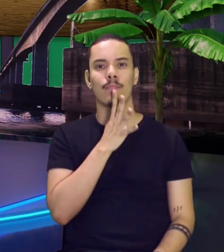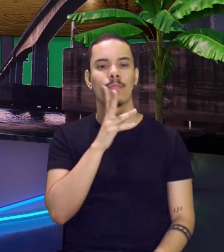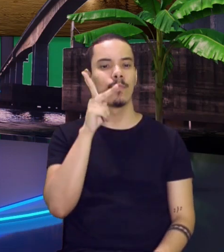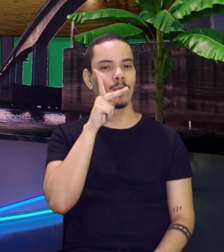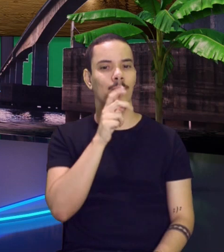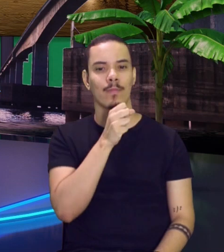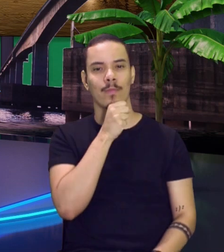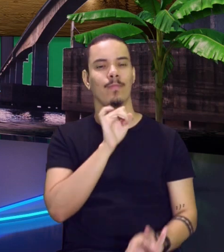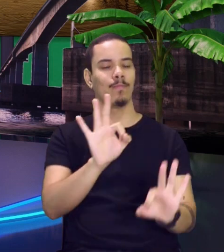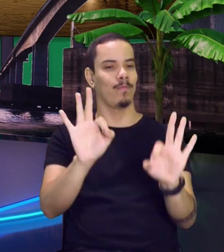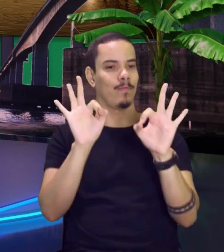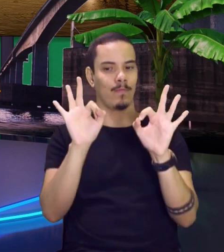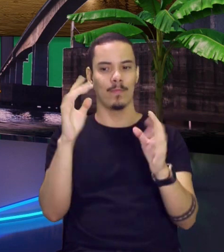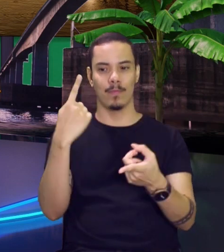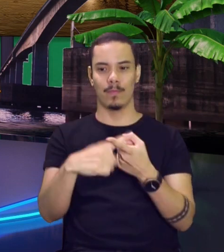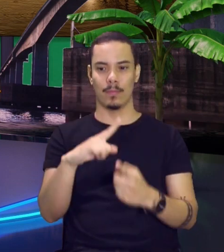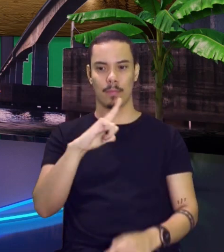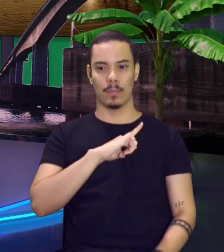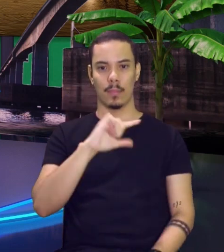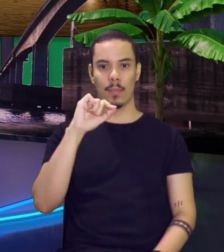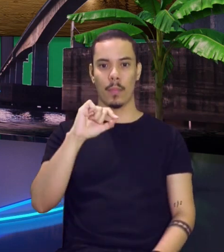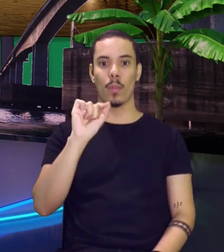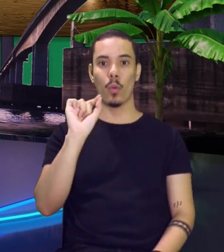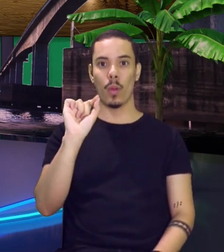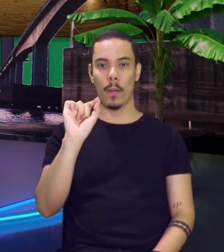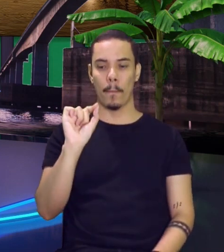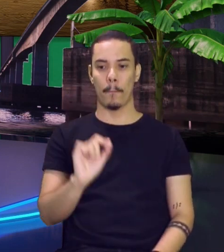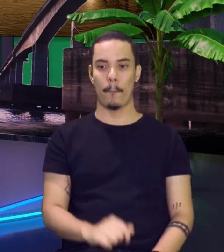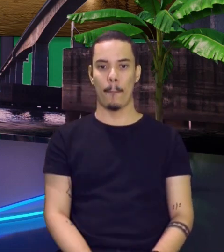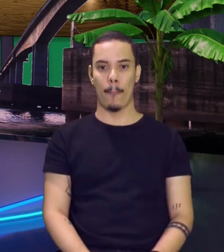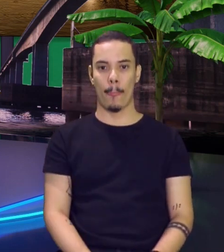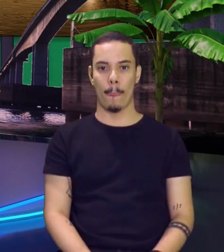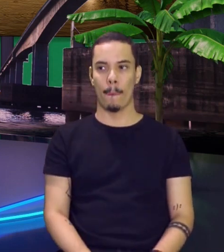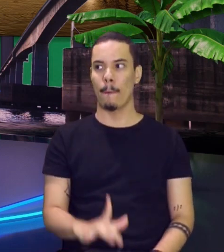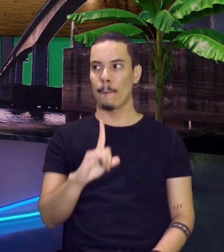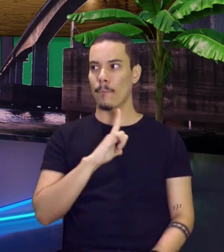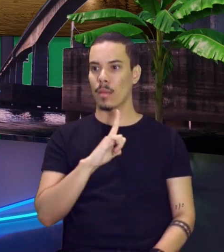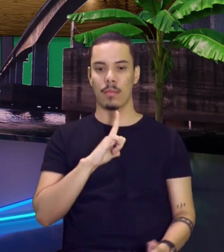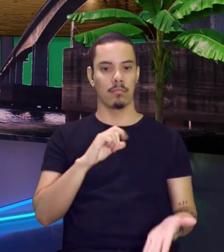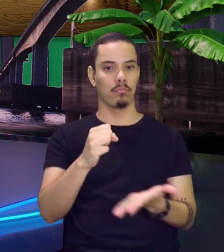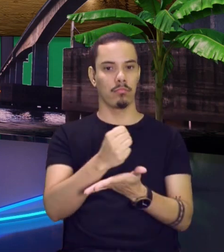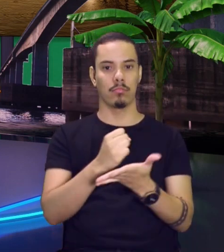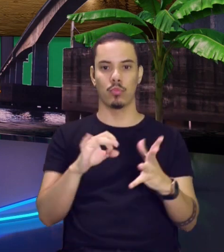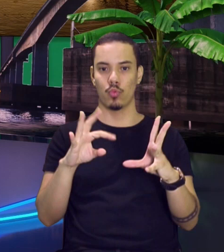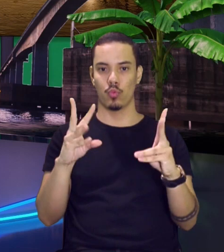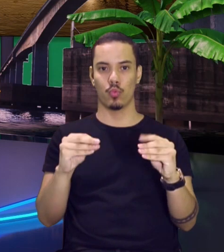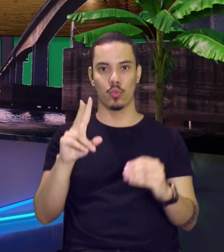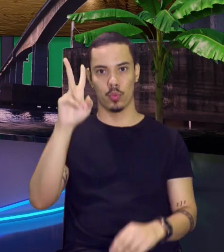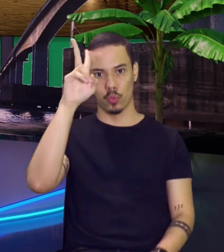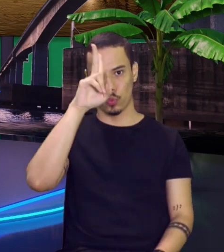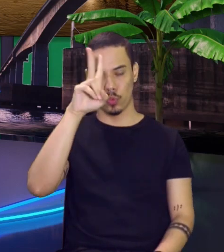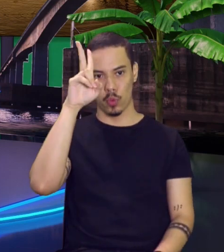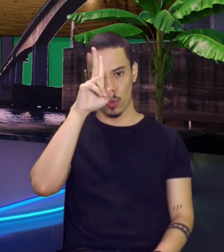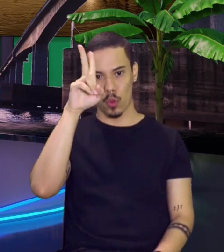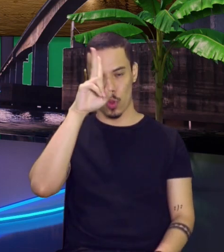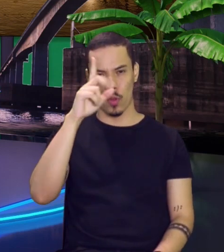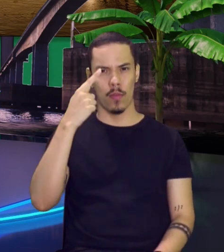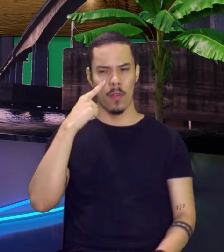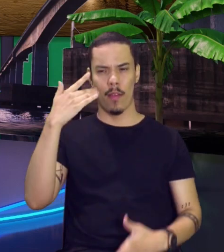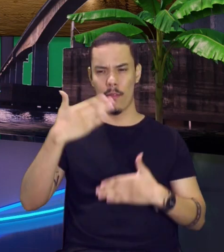Velho, porque nós temos aqui a base da nossa história,